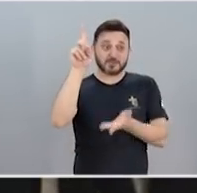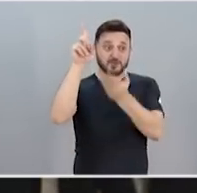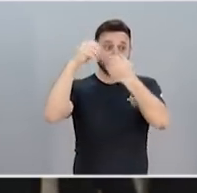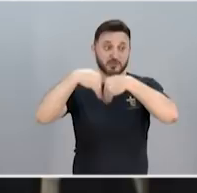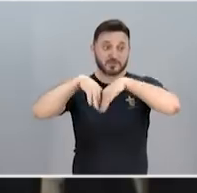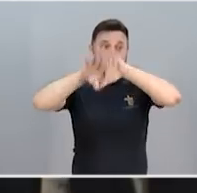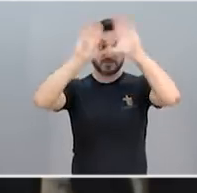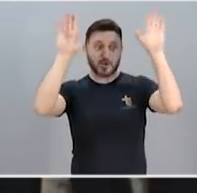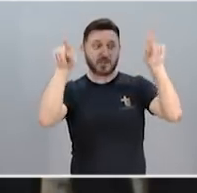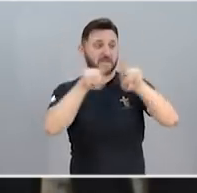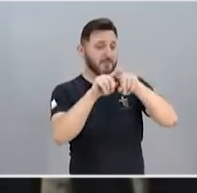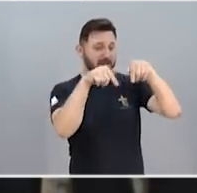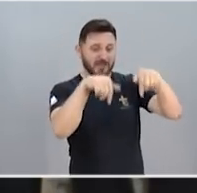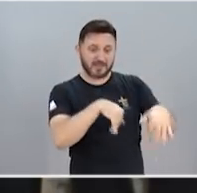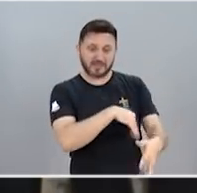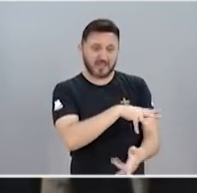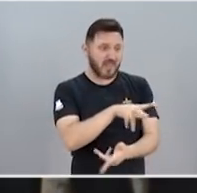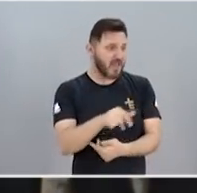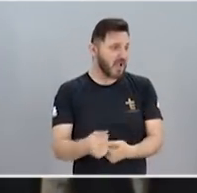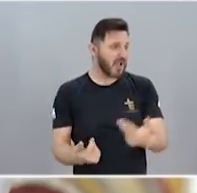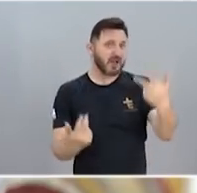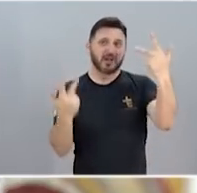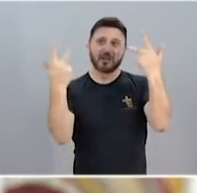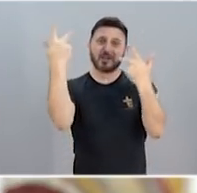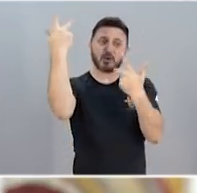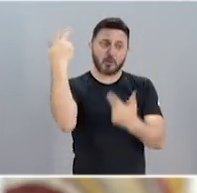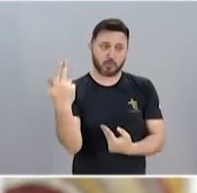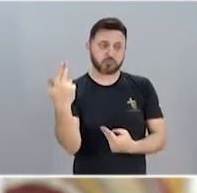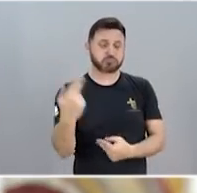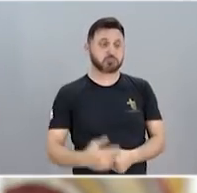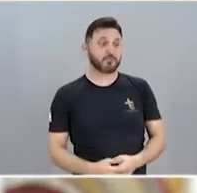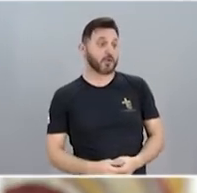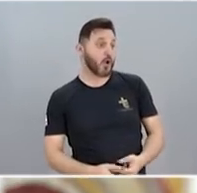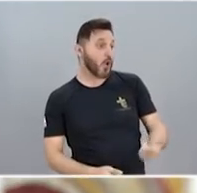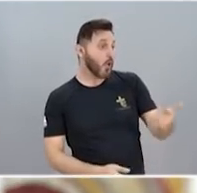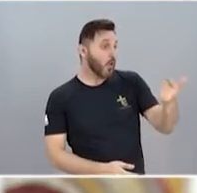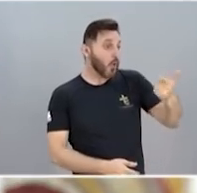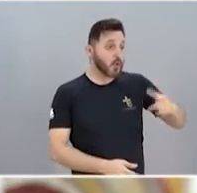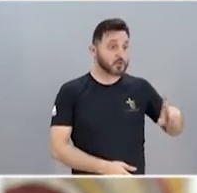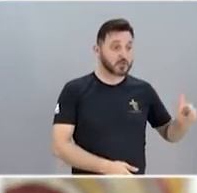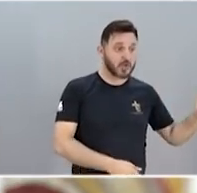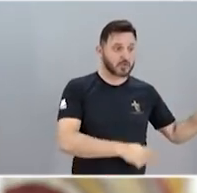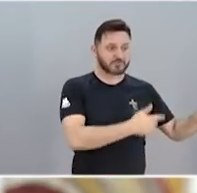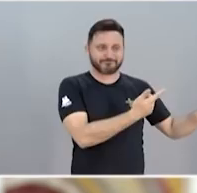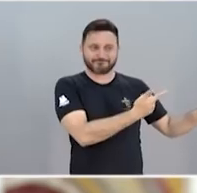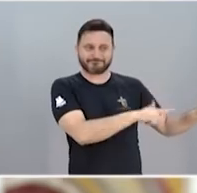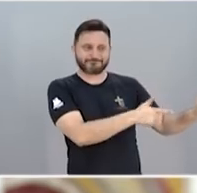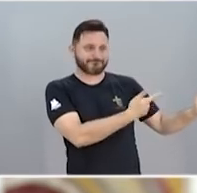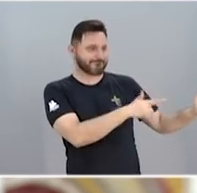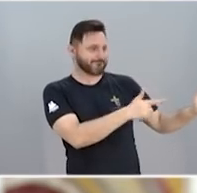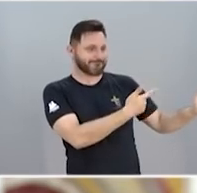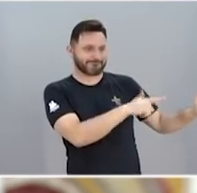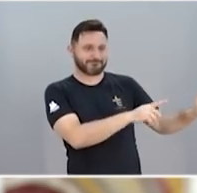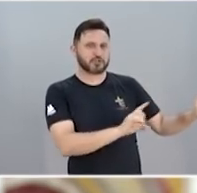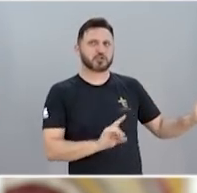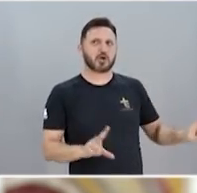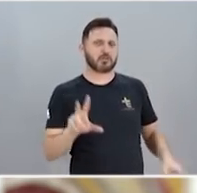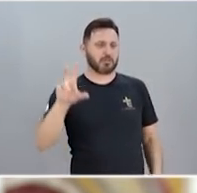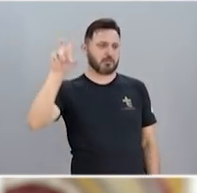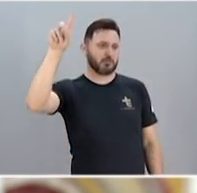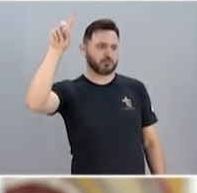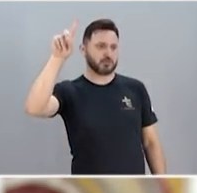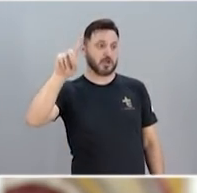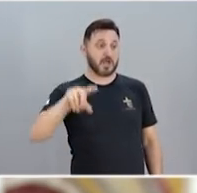e cá embaixo na terra, e que não há outro além dele. Guarda